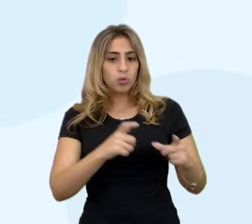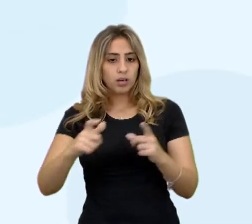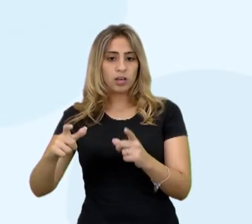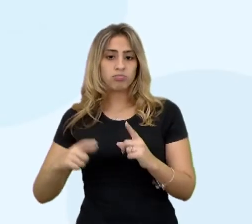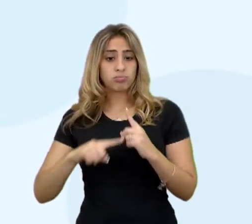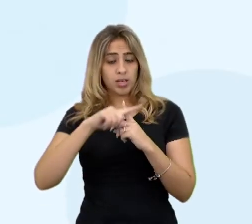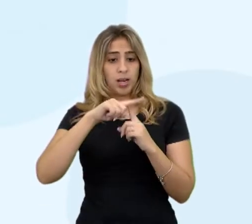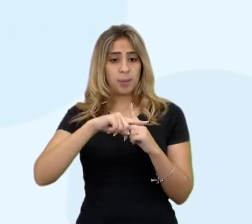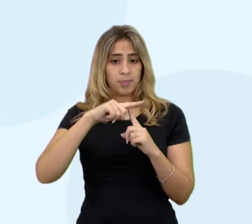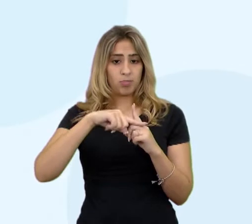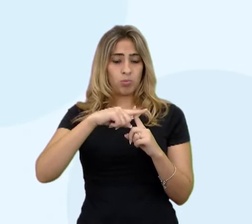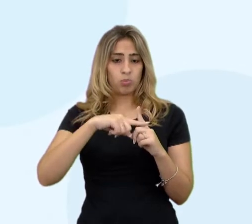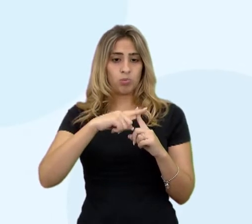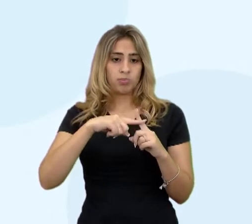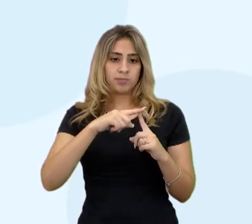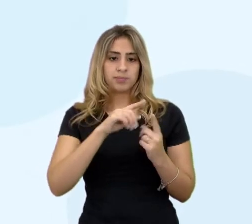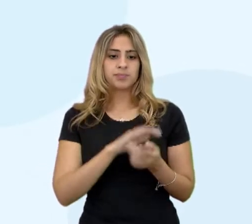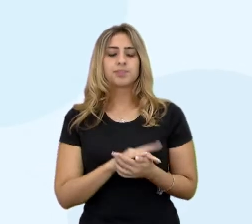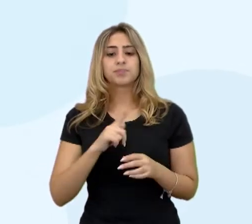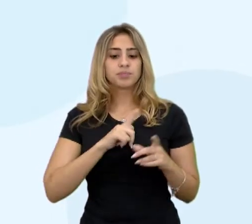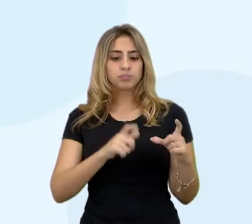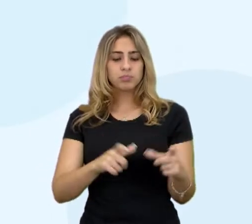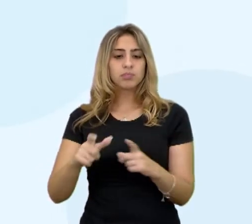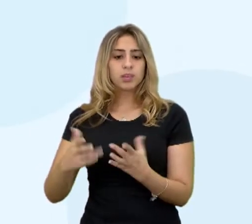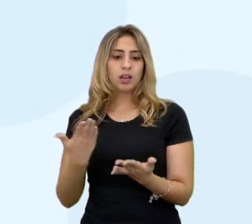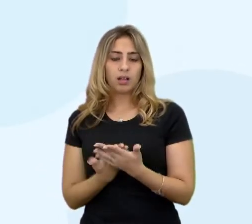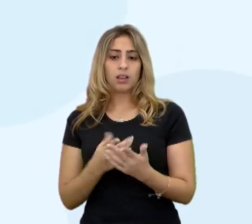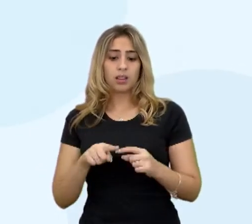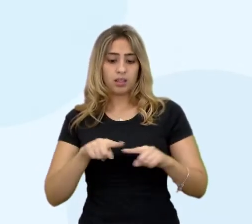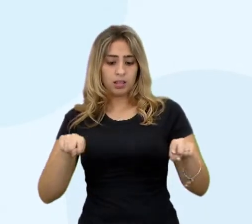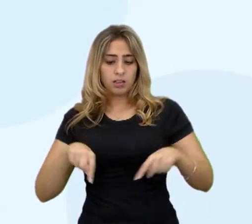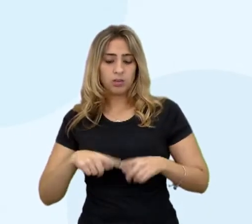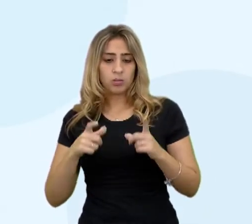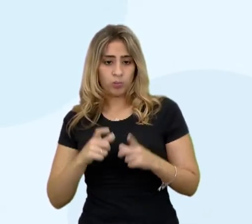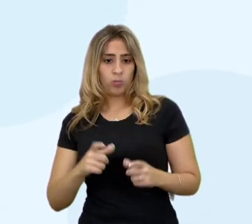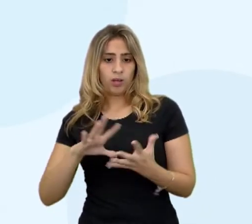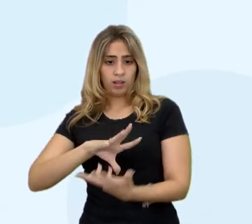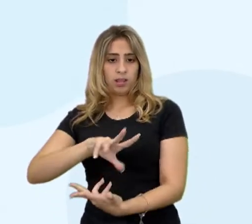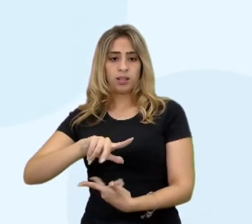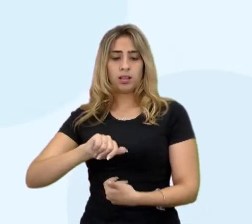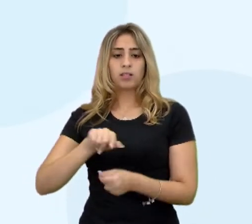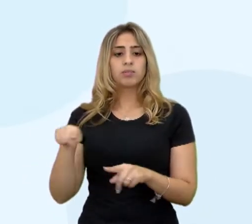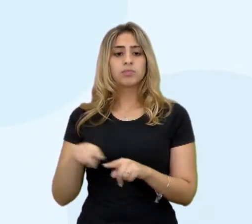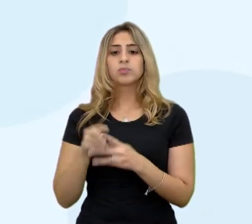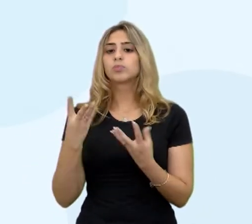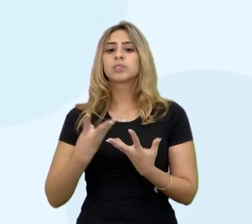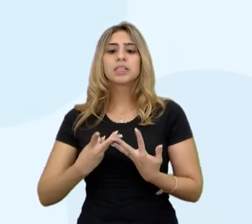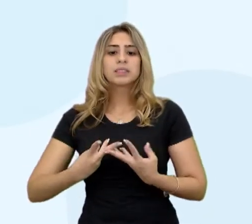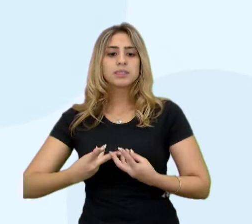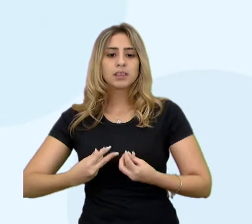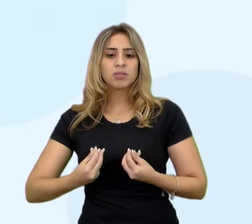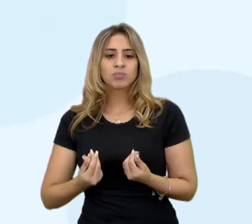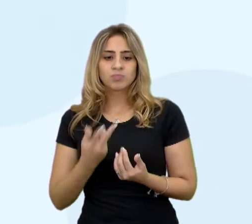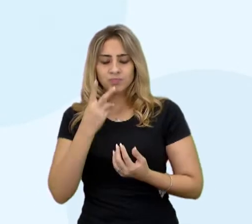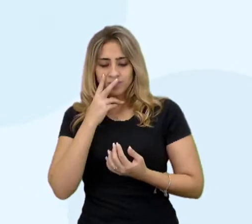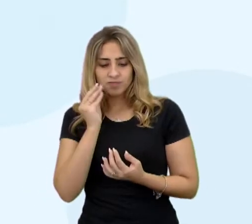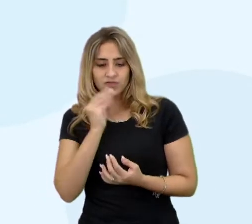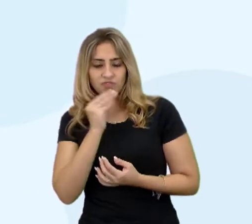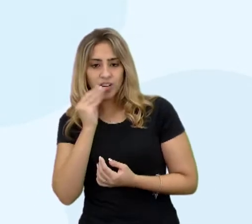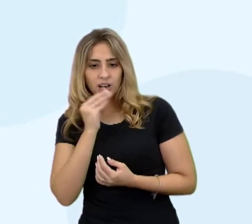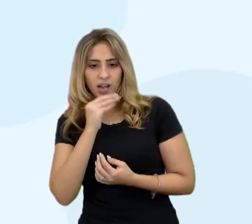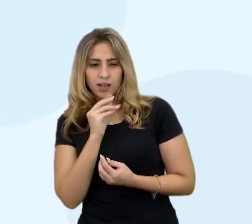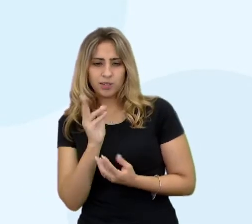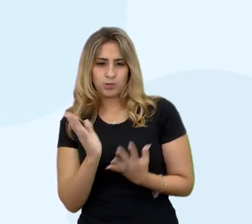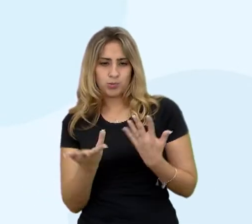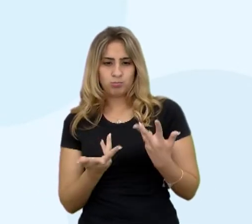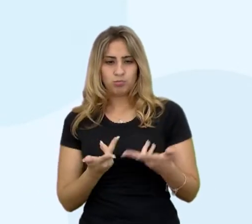geotérmica é o calor proveniente do interior da Terra. Ele pode ser armazenado na forma de calor sensível, aquele calor que eu vou explicar